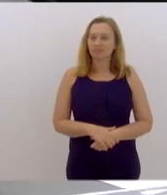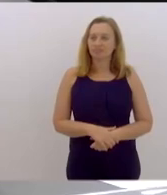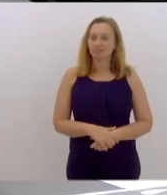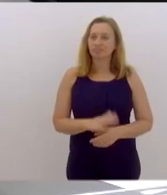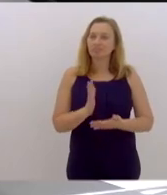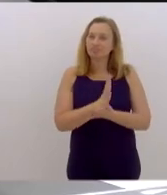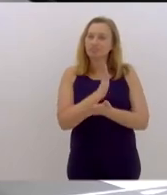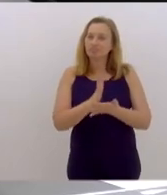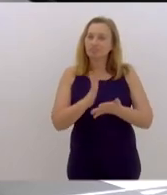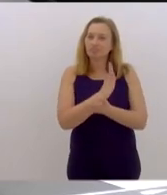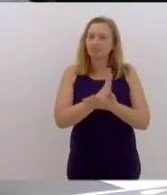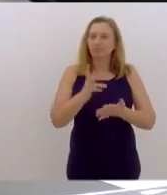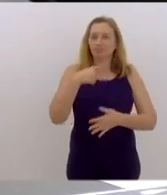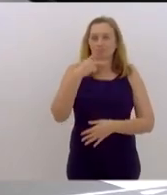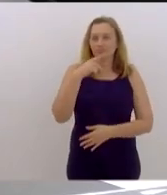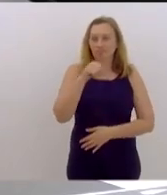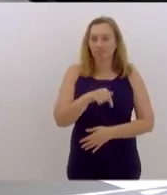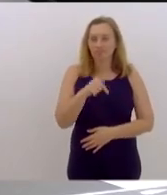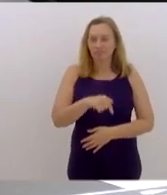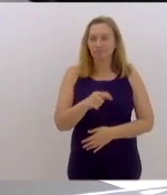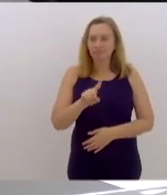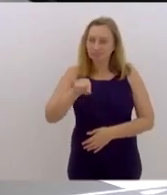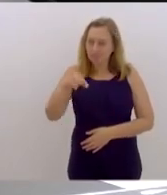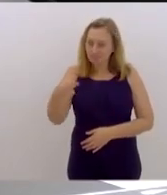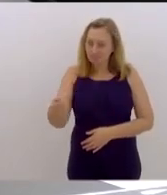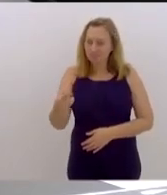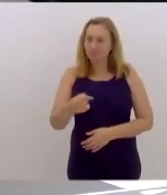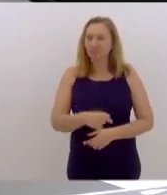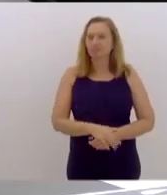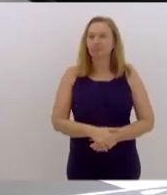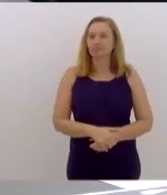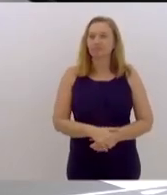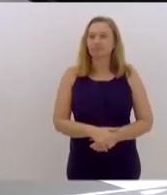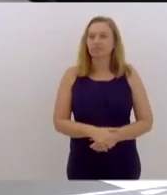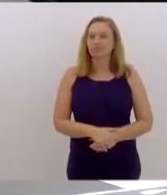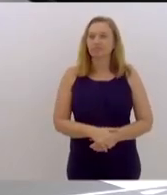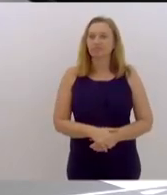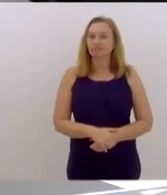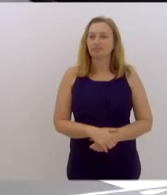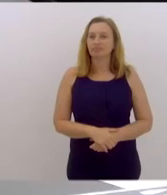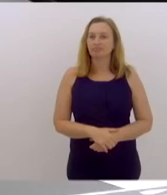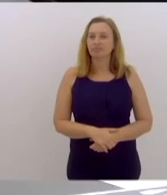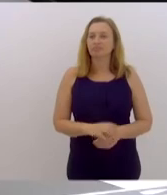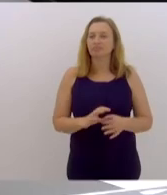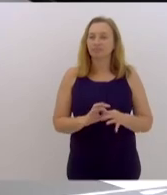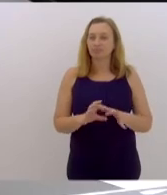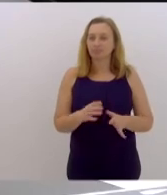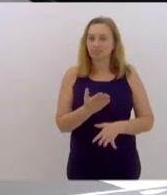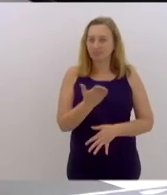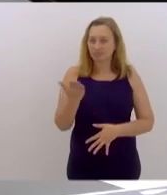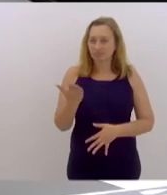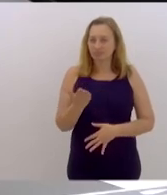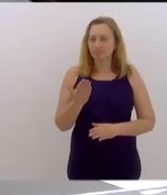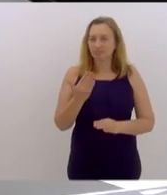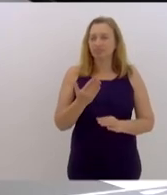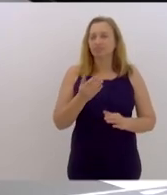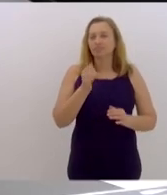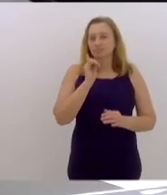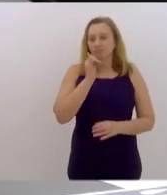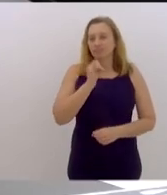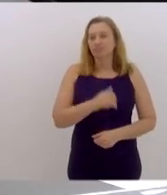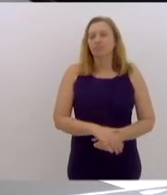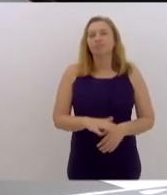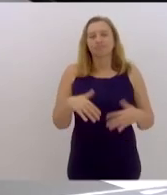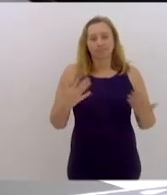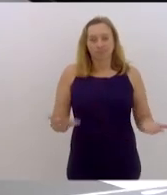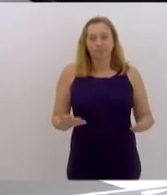algumas considerações e que depois eu acho que estão aqui de deixar com o relato